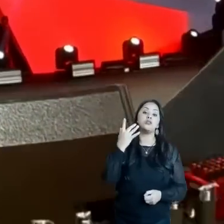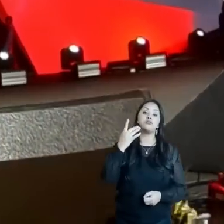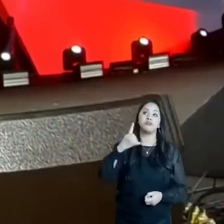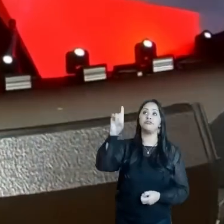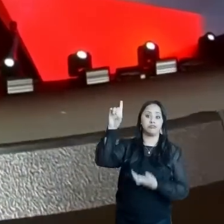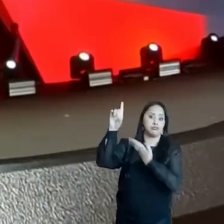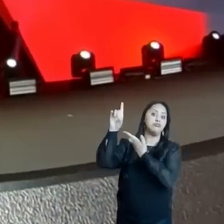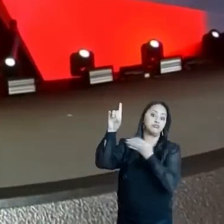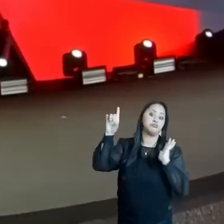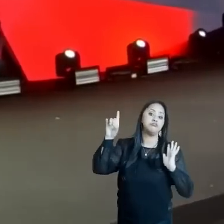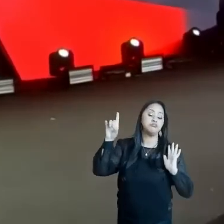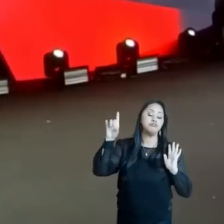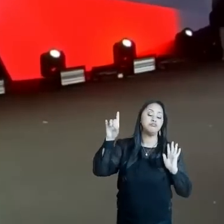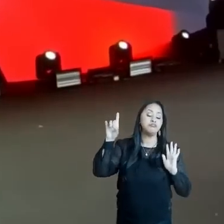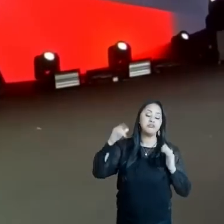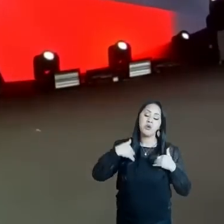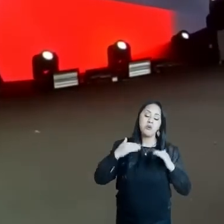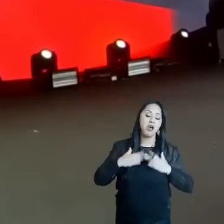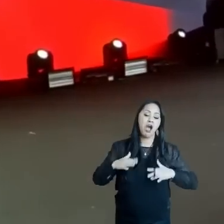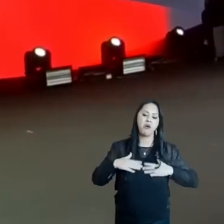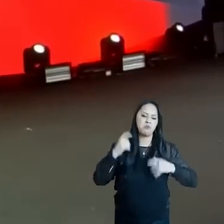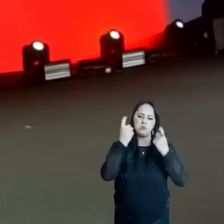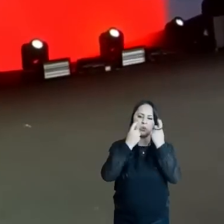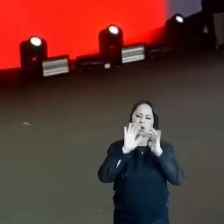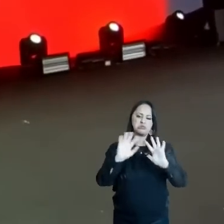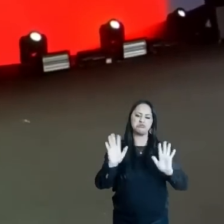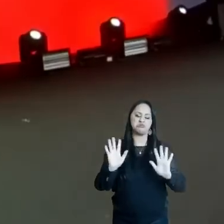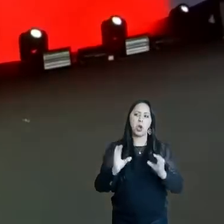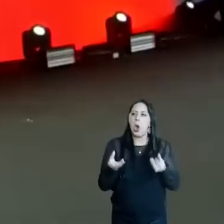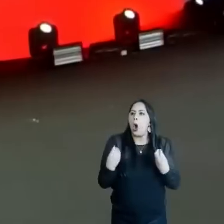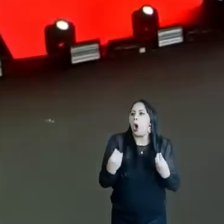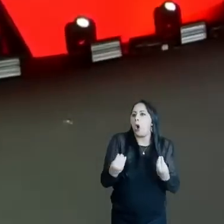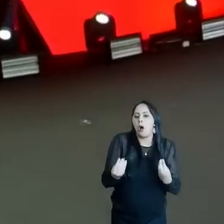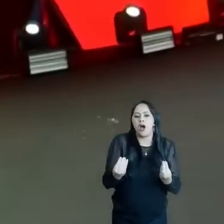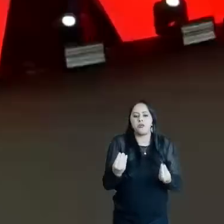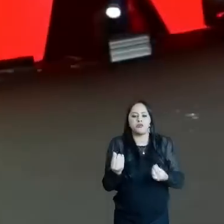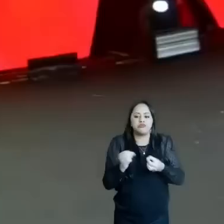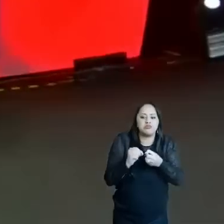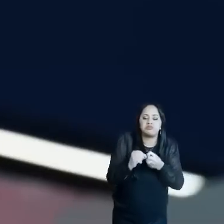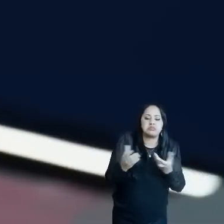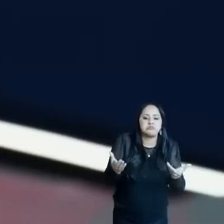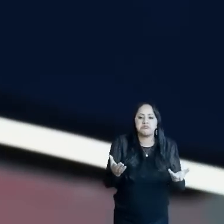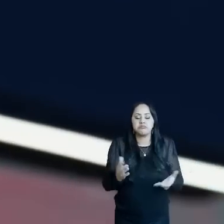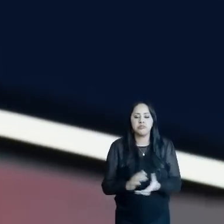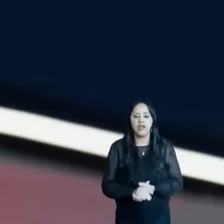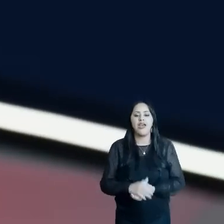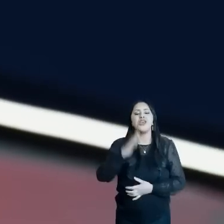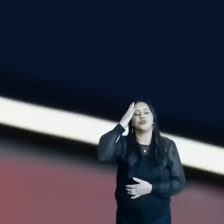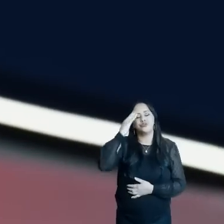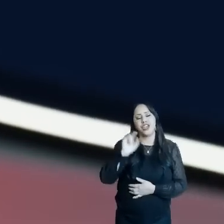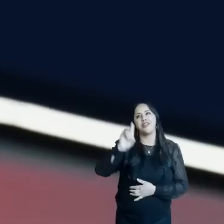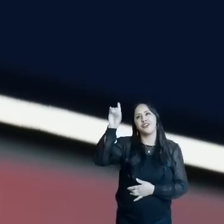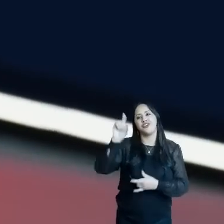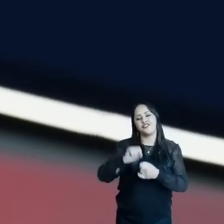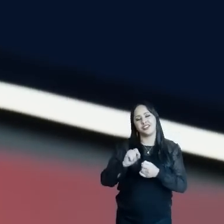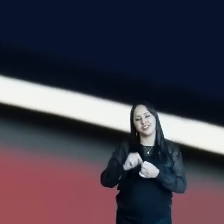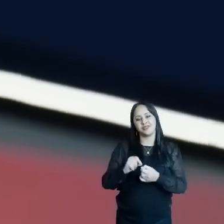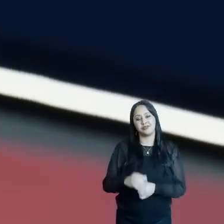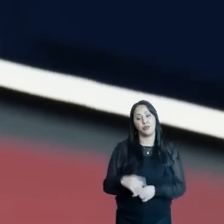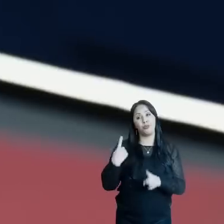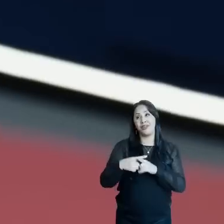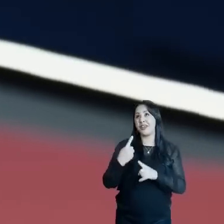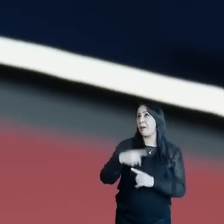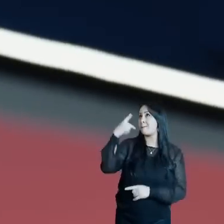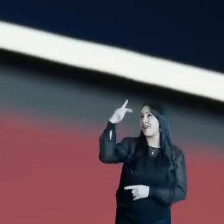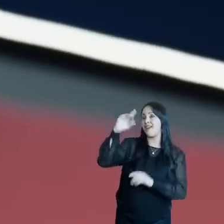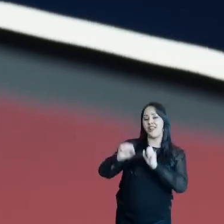fazer acontecer. Ele vai fazer. Eu não tenho que estar preocupado com como, nem de que jeito. Eu sei que ele vai fazer, porque é dele, é para ele,